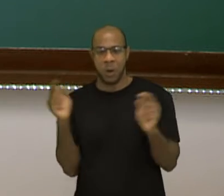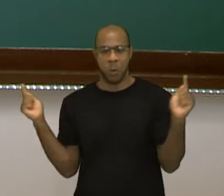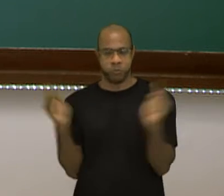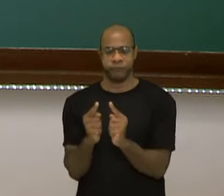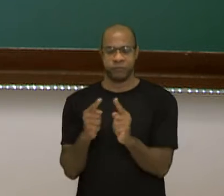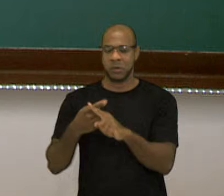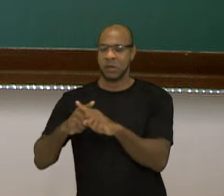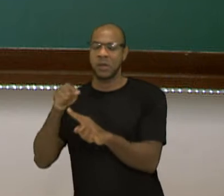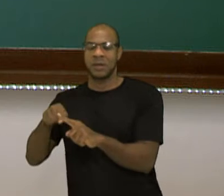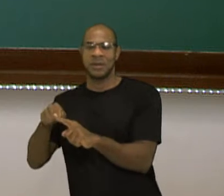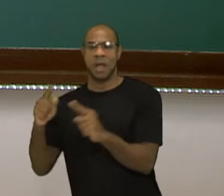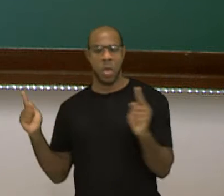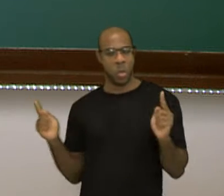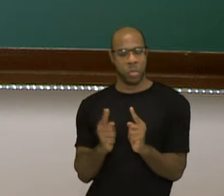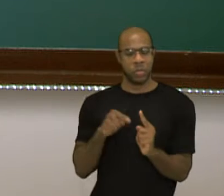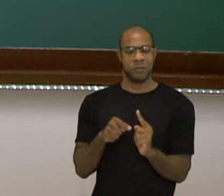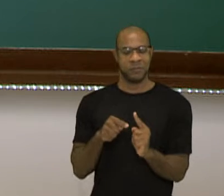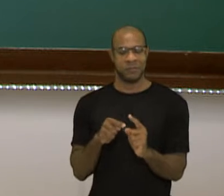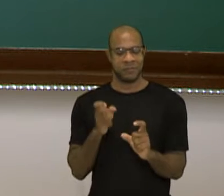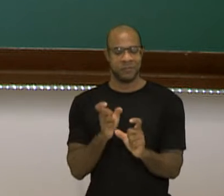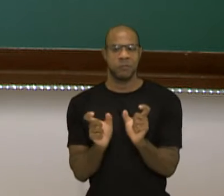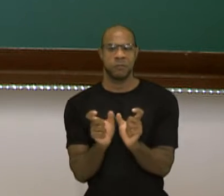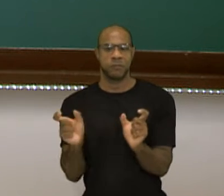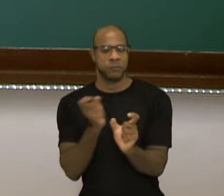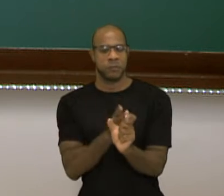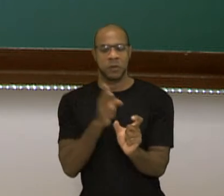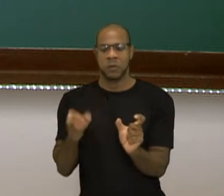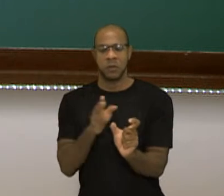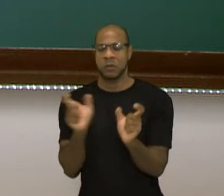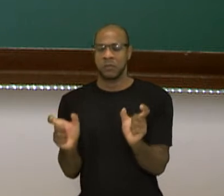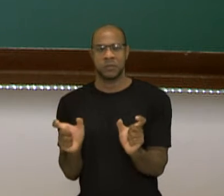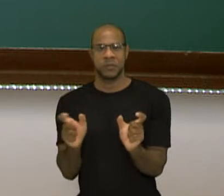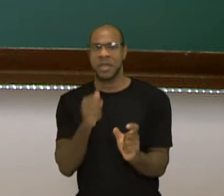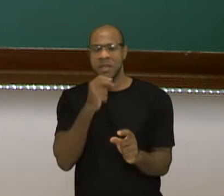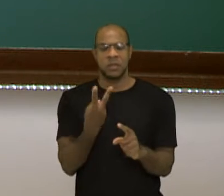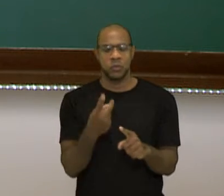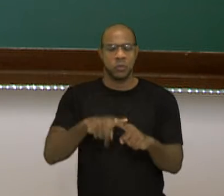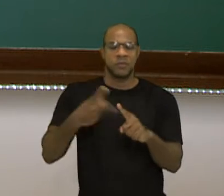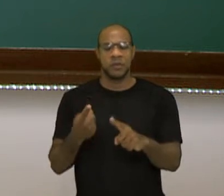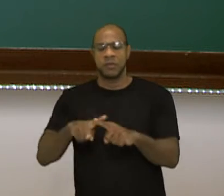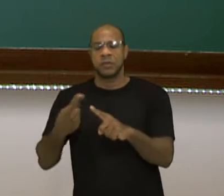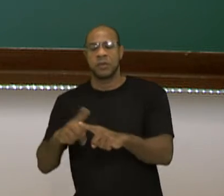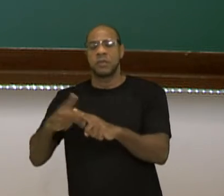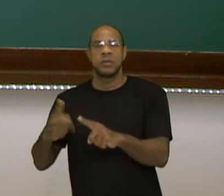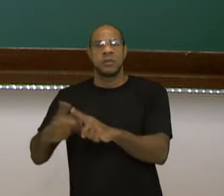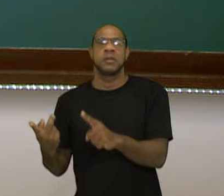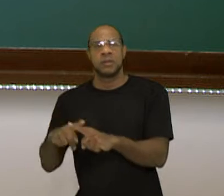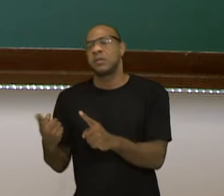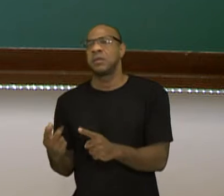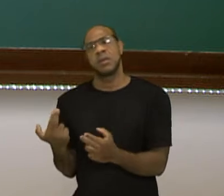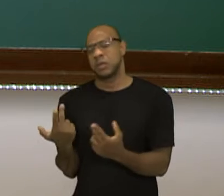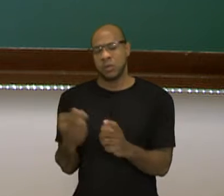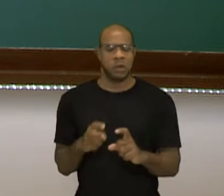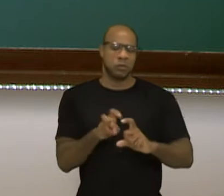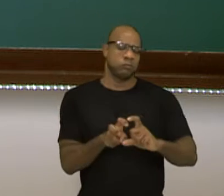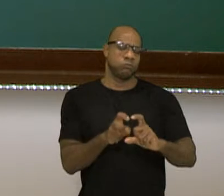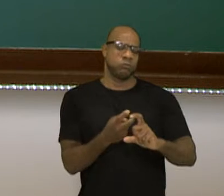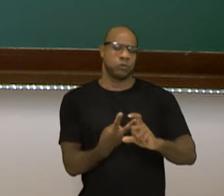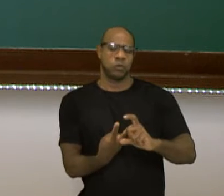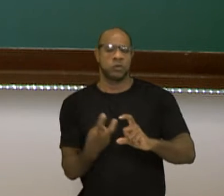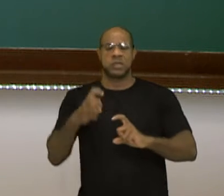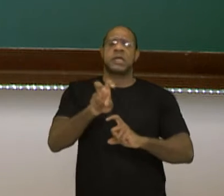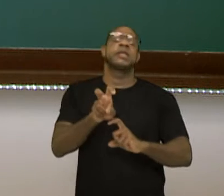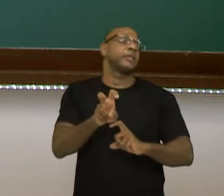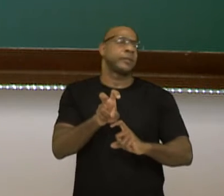de uma multiplicação de fatores iguais. Realmente, se eu falar lá, 2 vezes 2 vezes 2 vezes 2 vezes 2 é como se fosse 2 à quinta